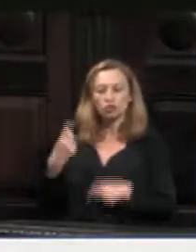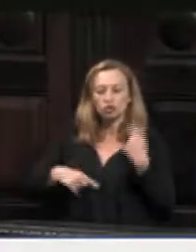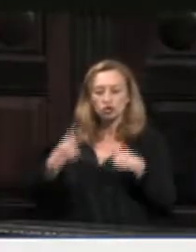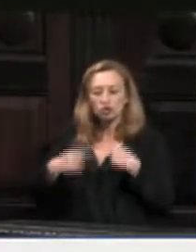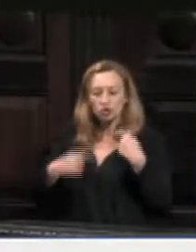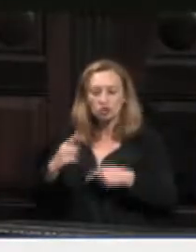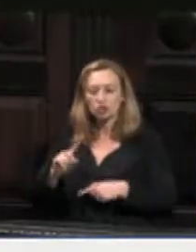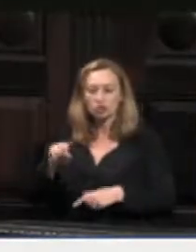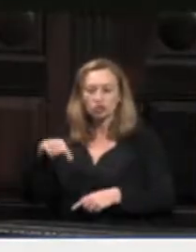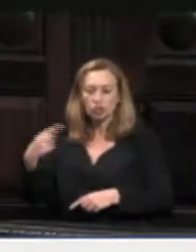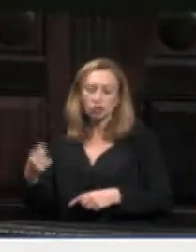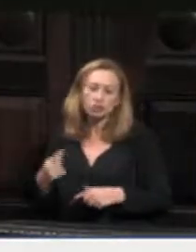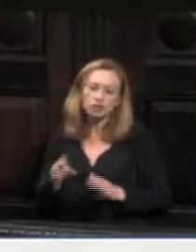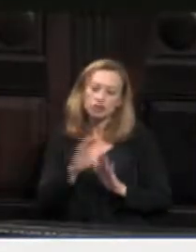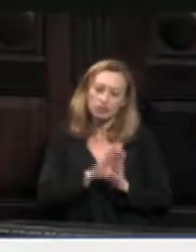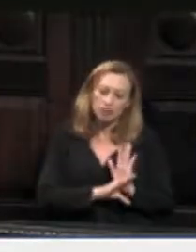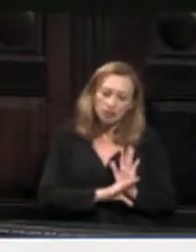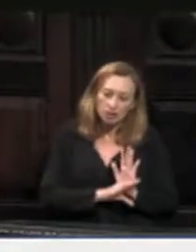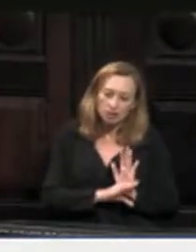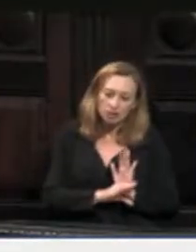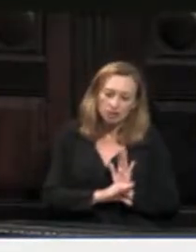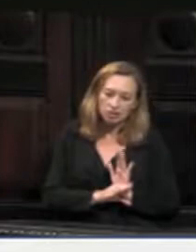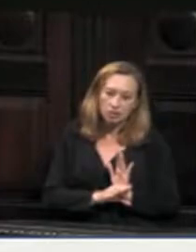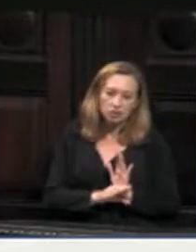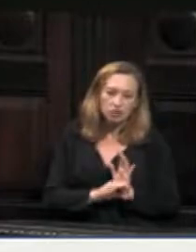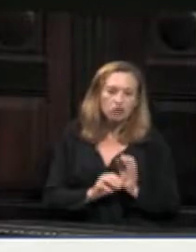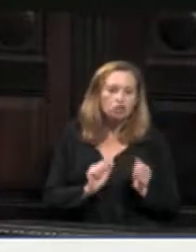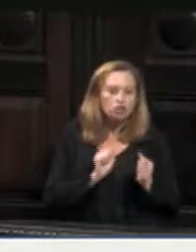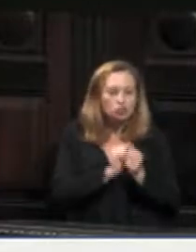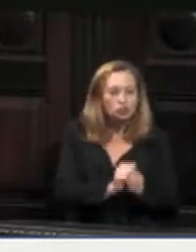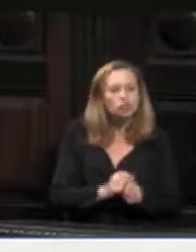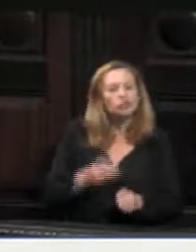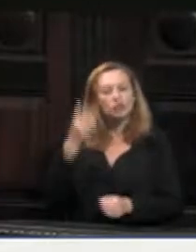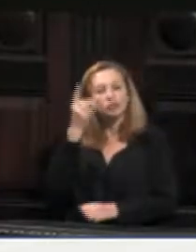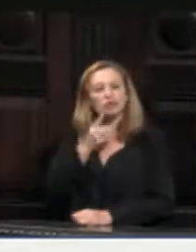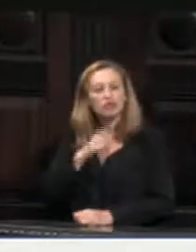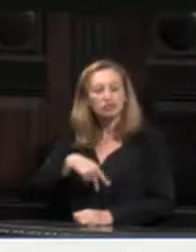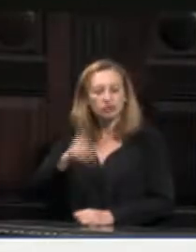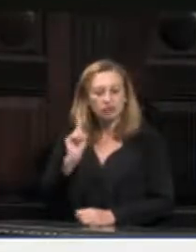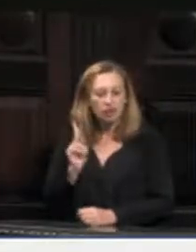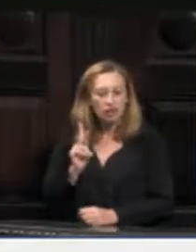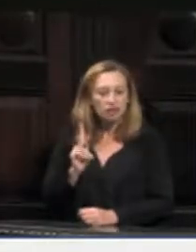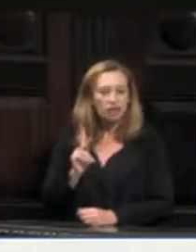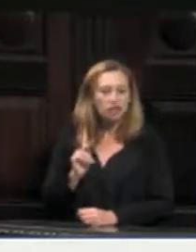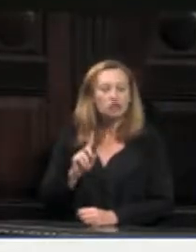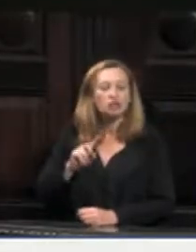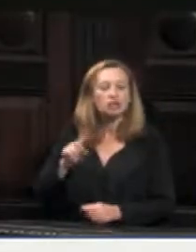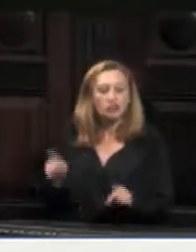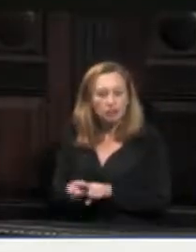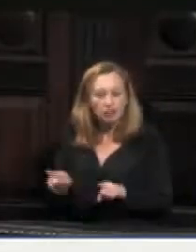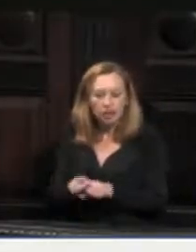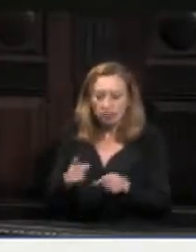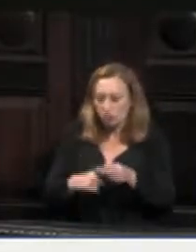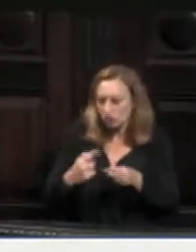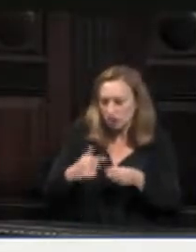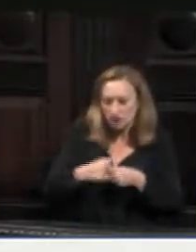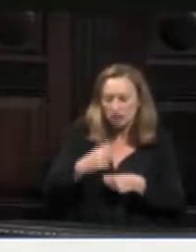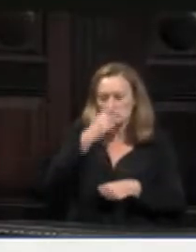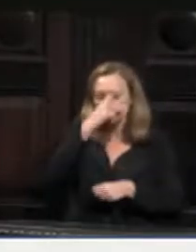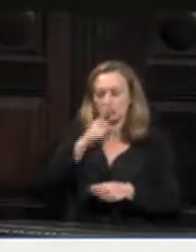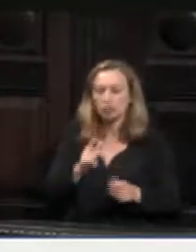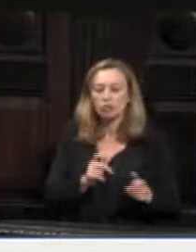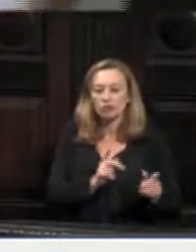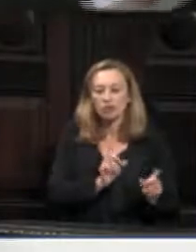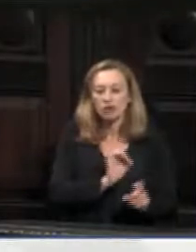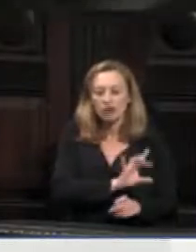outras emendas, ampliando a participação popular e garantindo, inclusive, os municípios, a população dos municípios